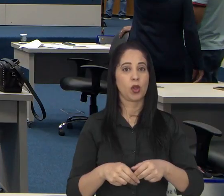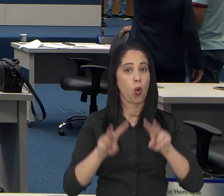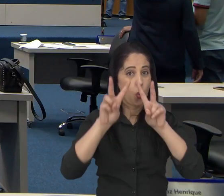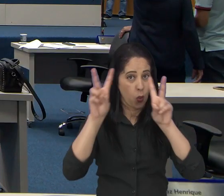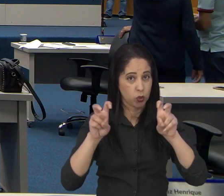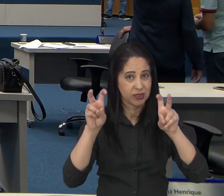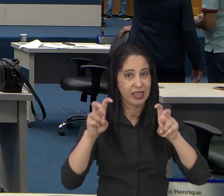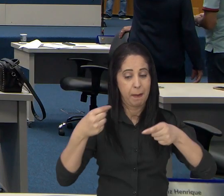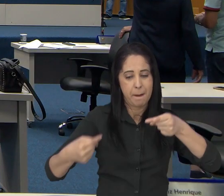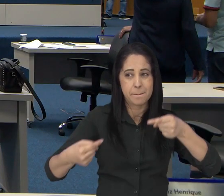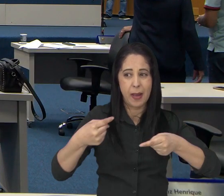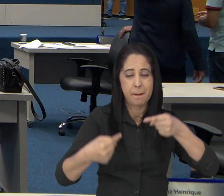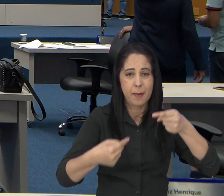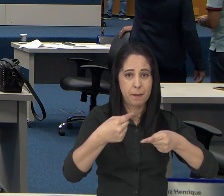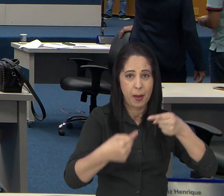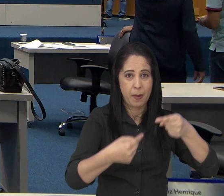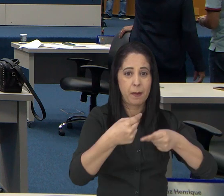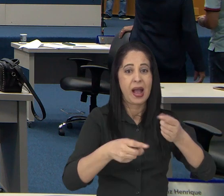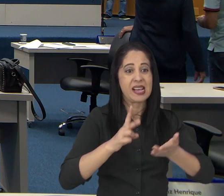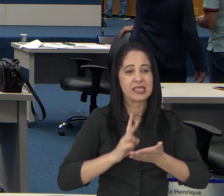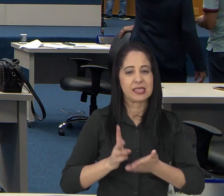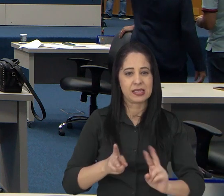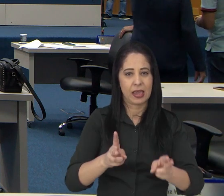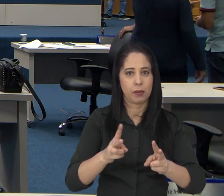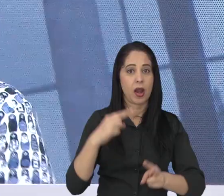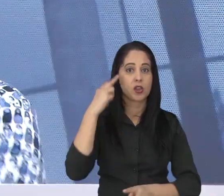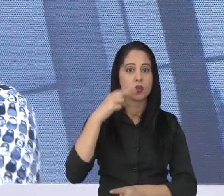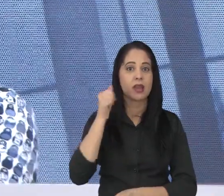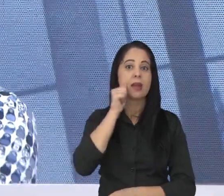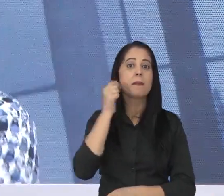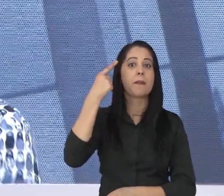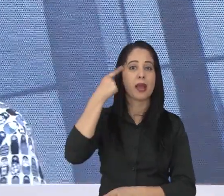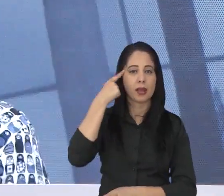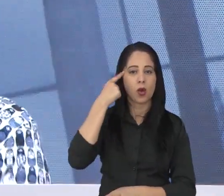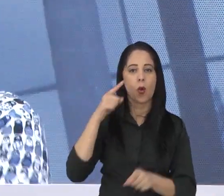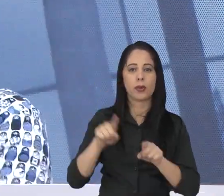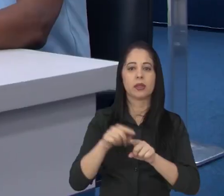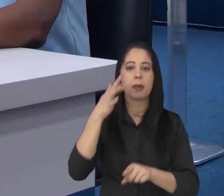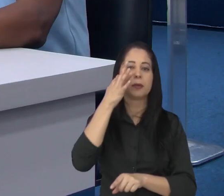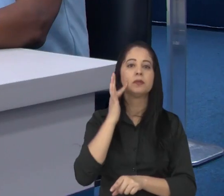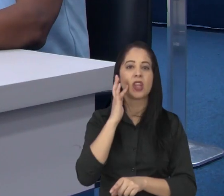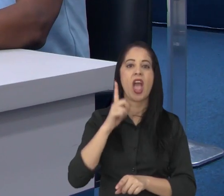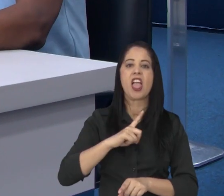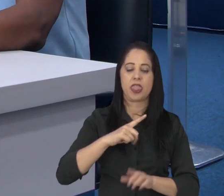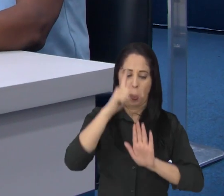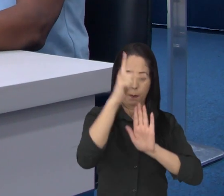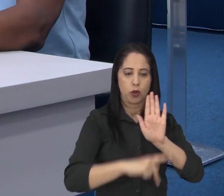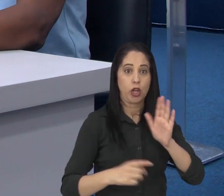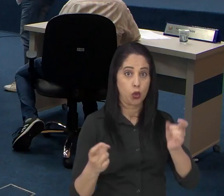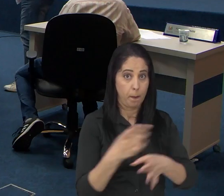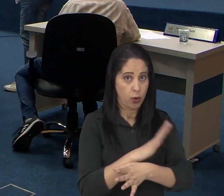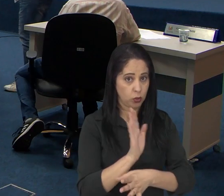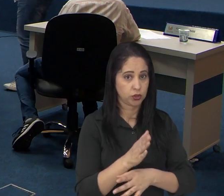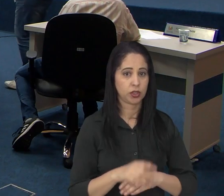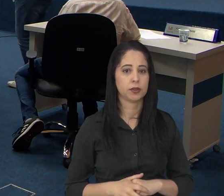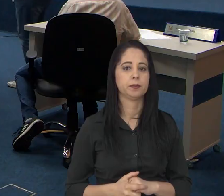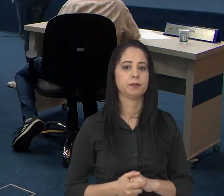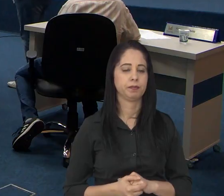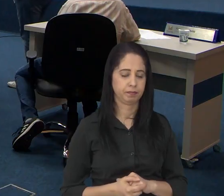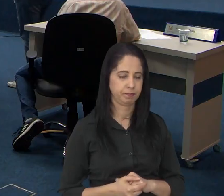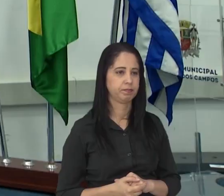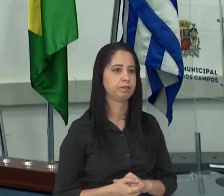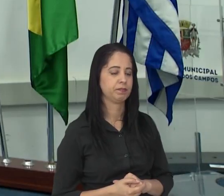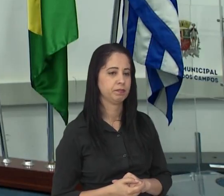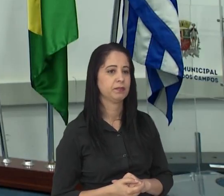Por isso, este é um assunto que tem sido discutido na Câmara. Os vereadores Amélia Naomi e Fabião Zagueiro, inclusive, têm projetos na